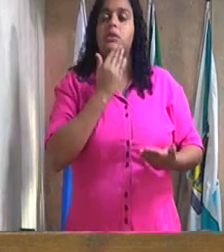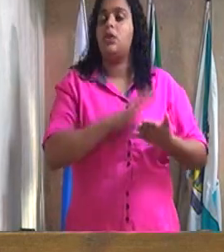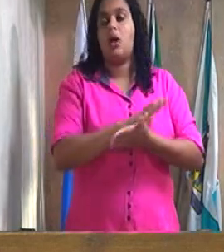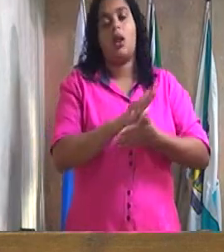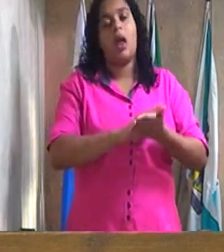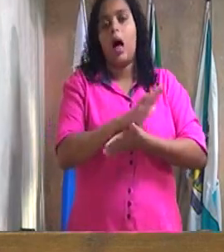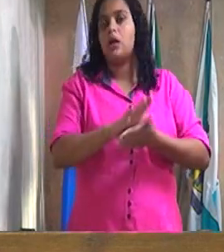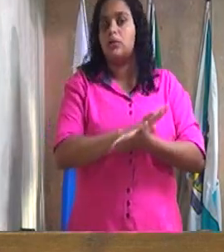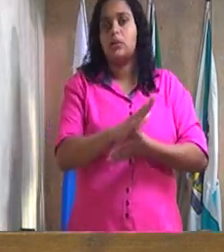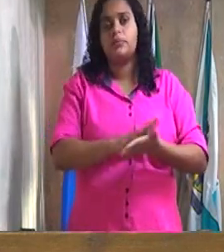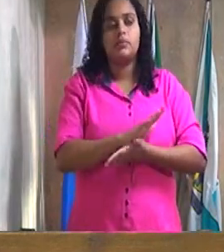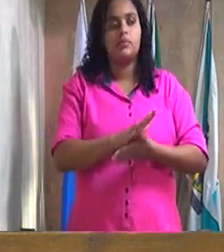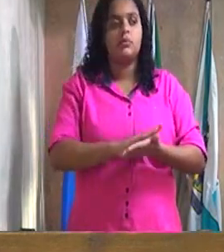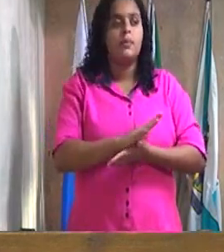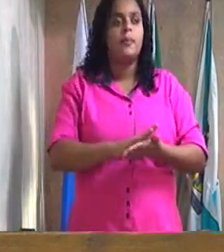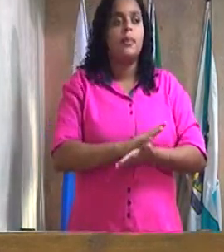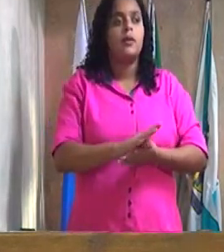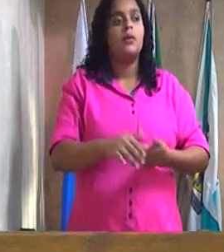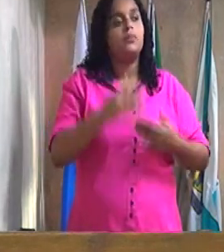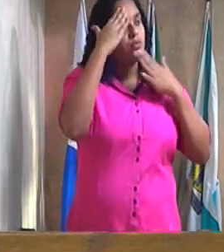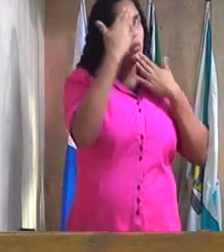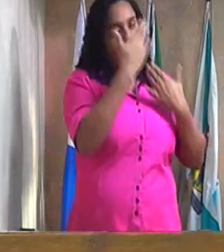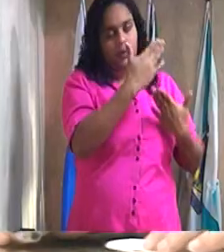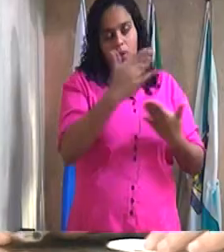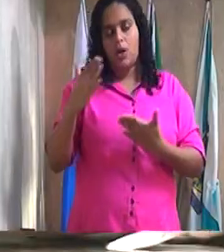Coríntios 13. Muito obrigado, senhor presidente.